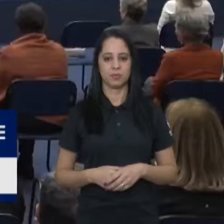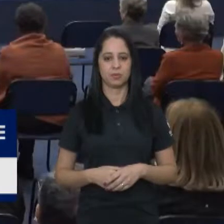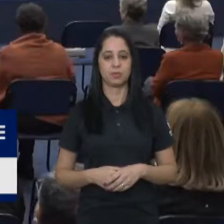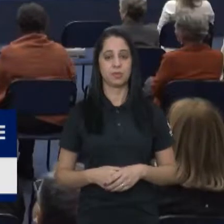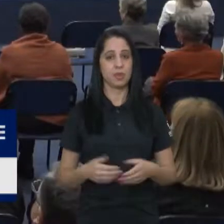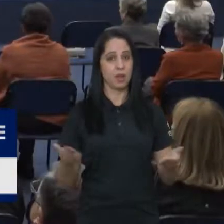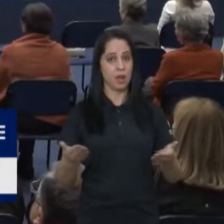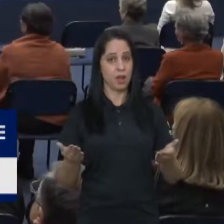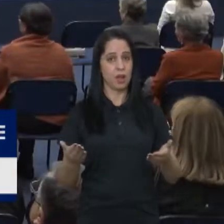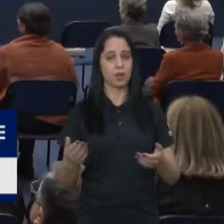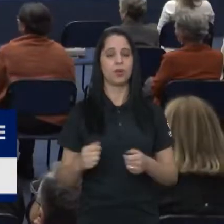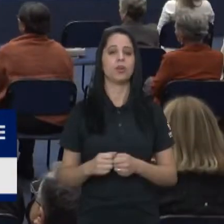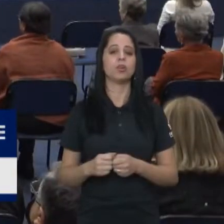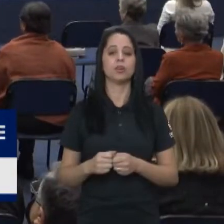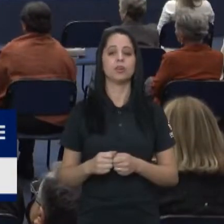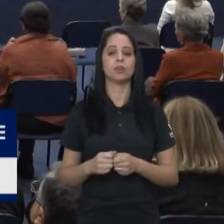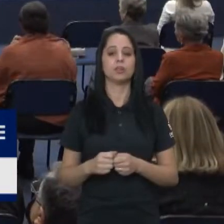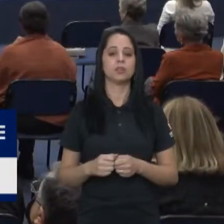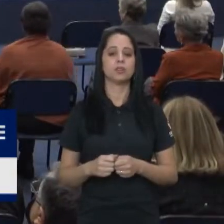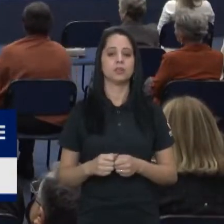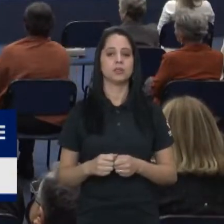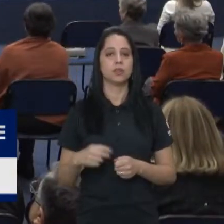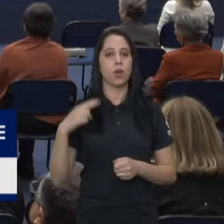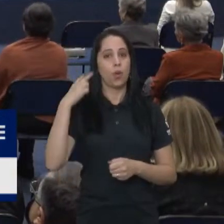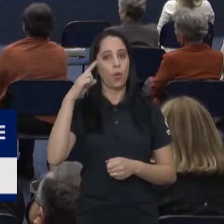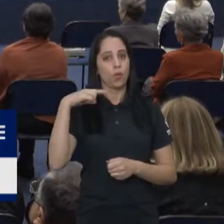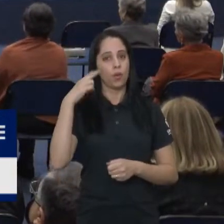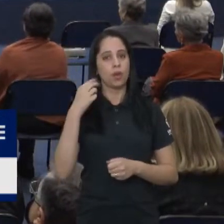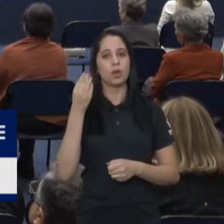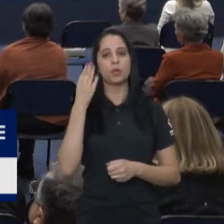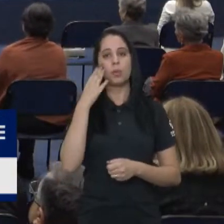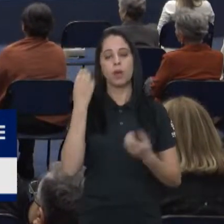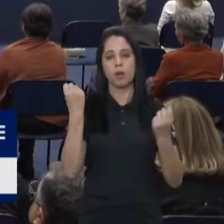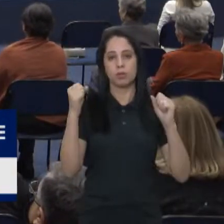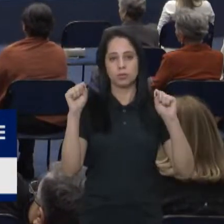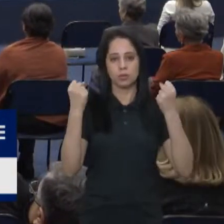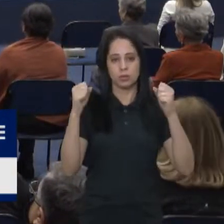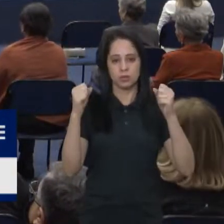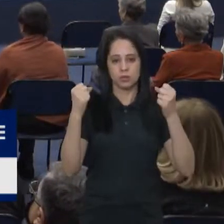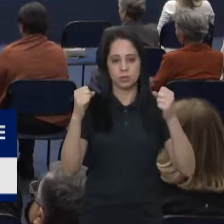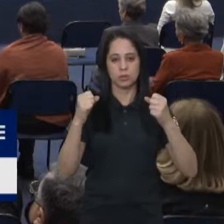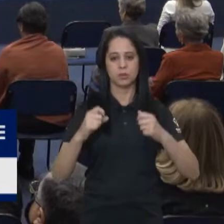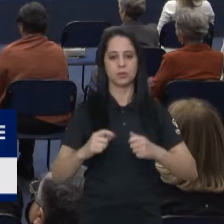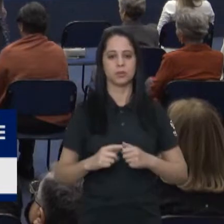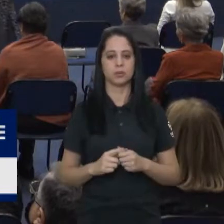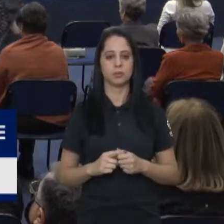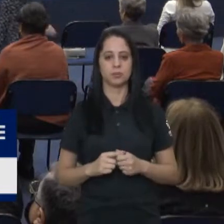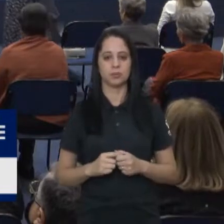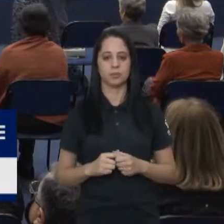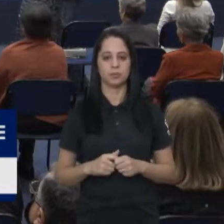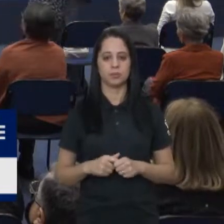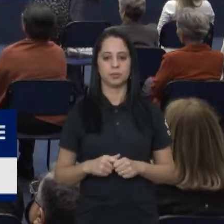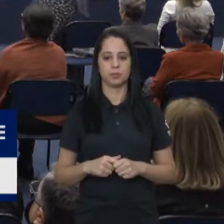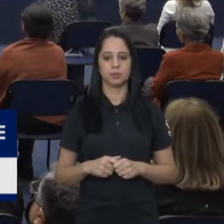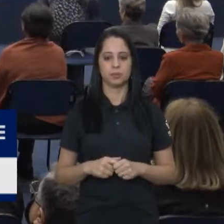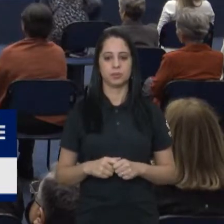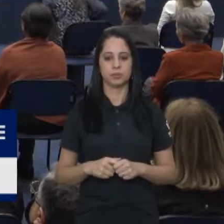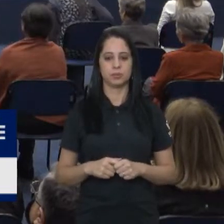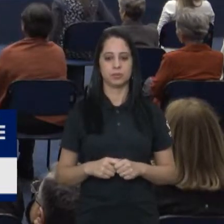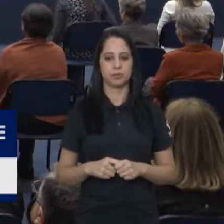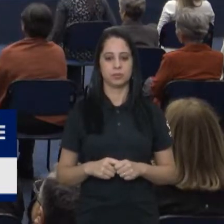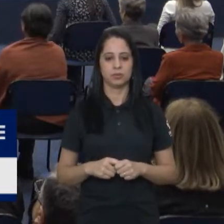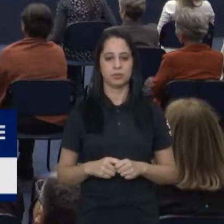Anunciamos a palavra do autor da propositura que concede a honraria desta noite, vereador Marcão da Academia.